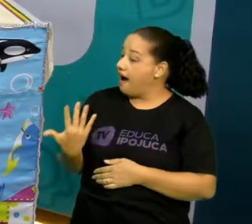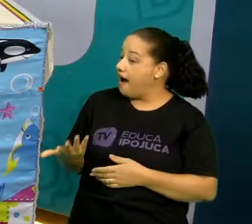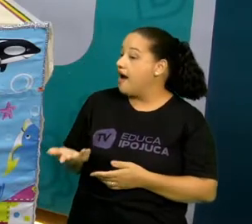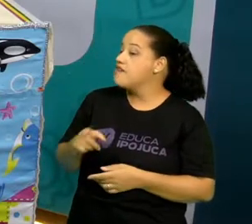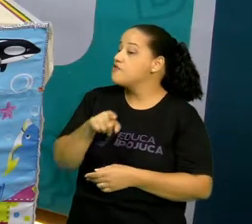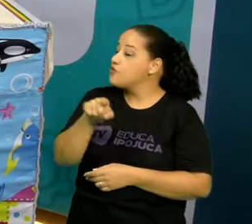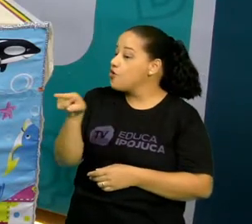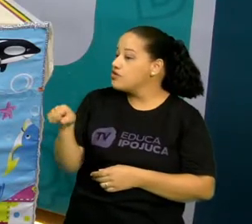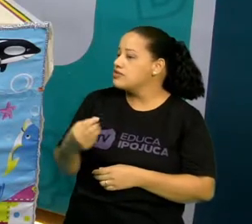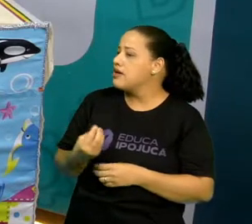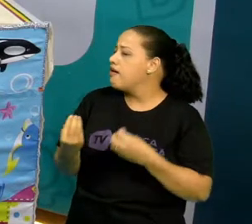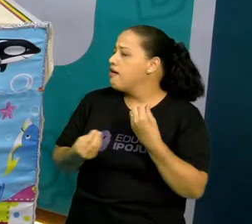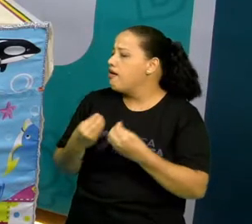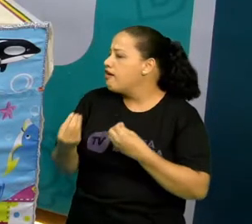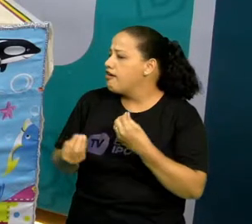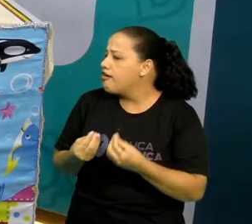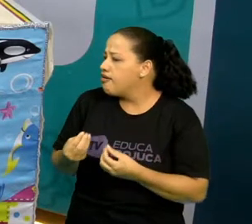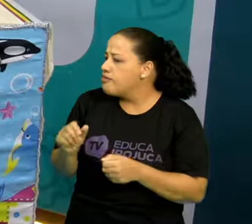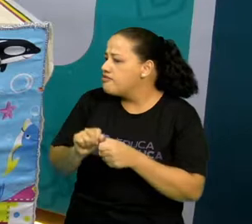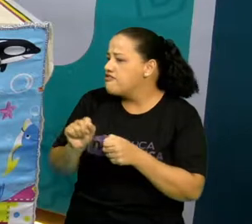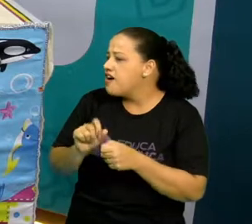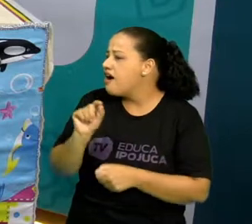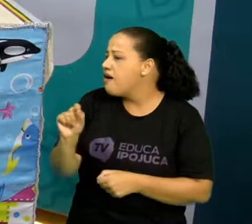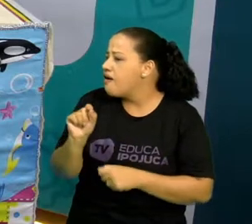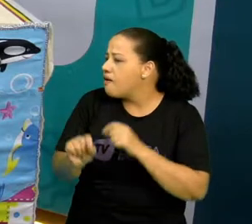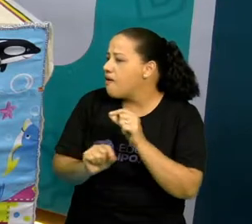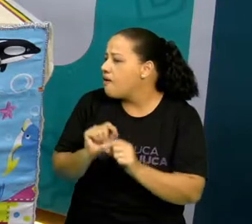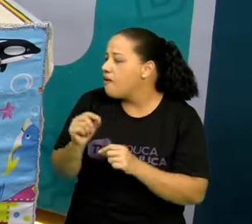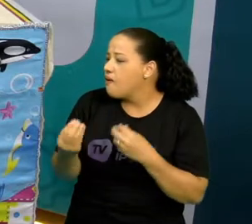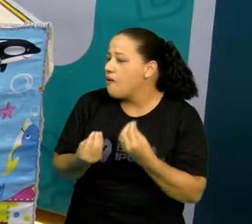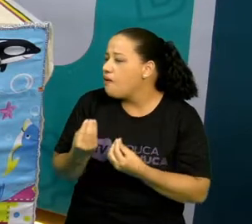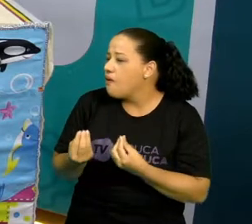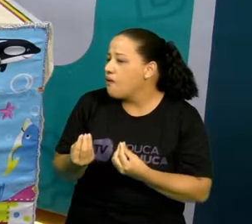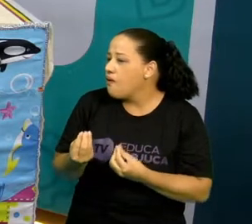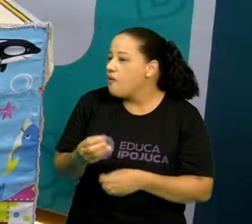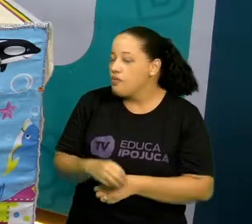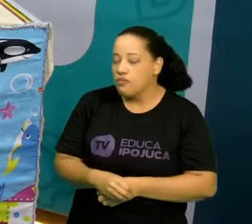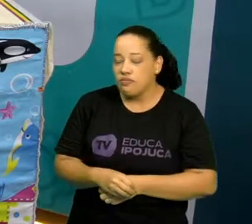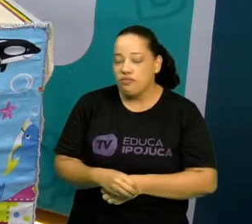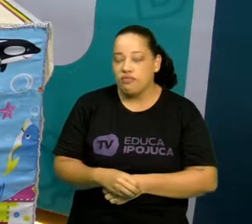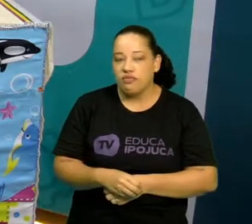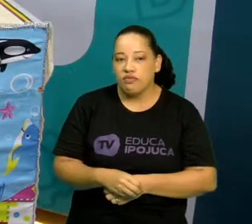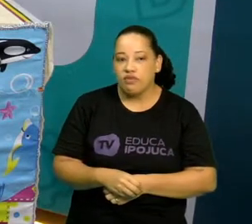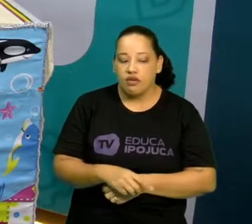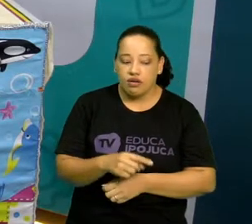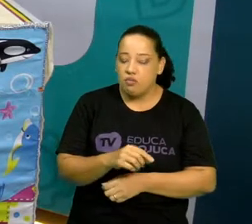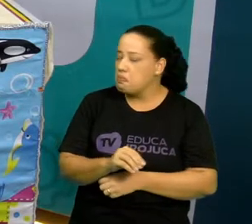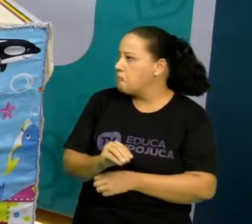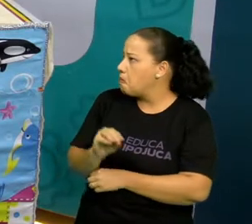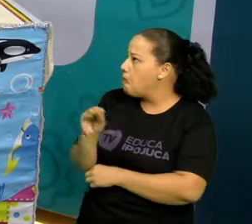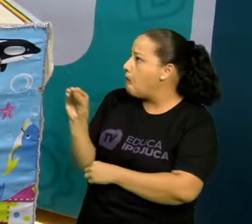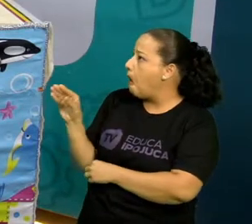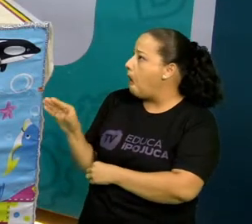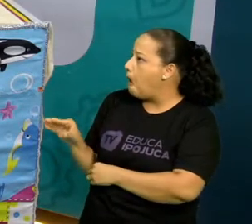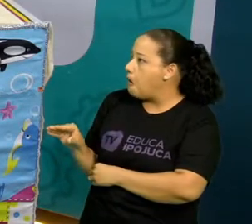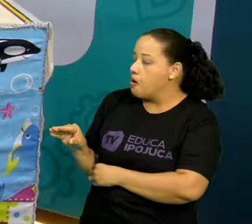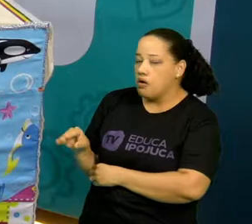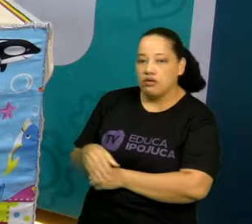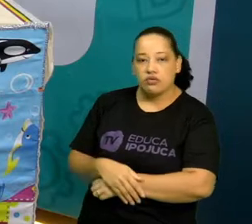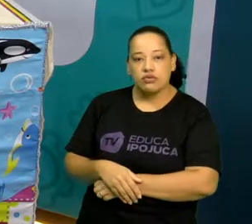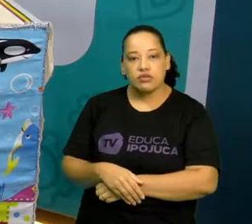como é que você faz, seu boi? Boi. Eita, será que é assim? Aí o